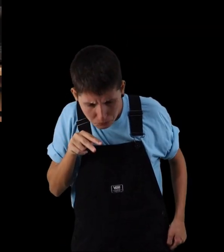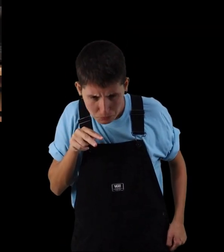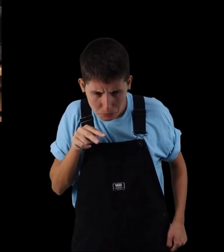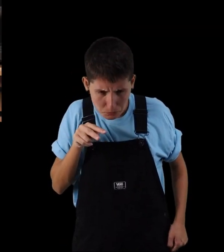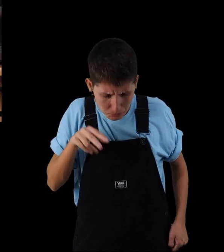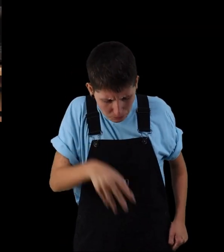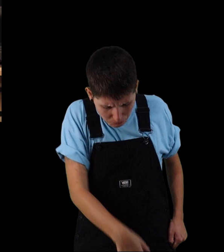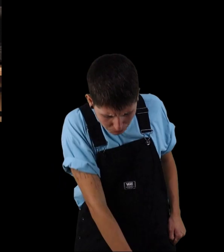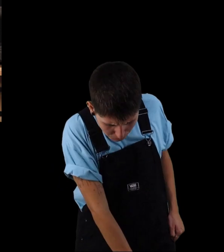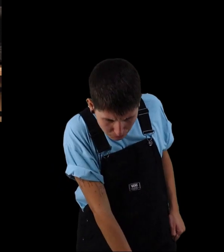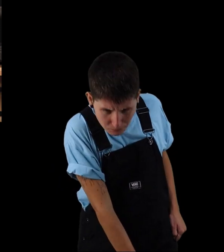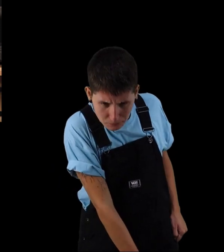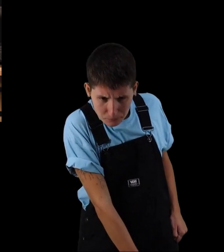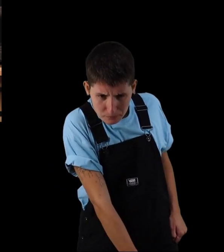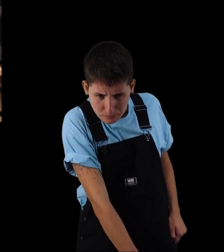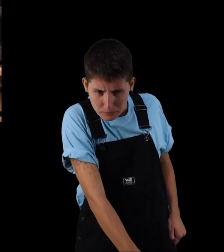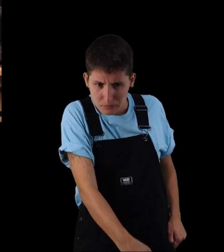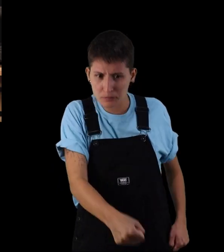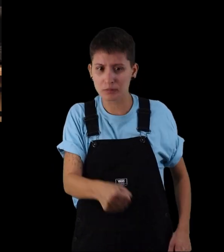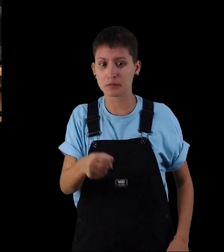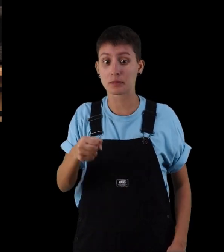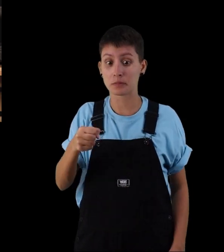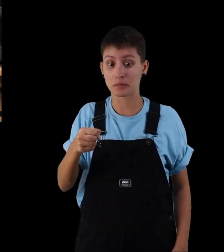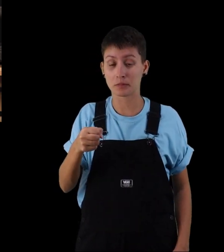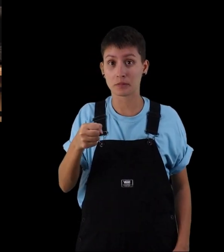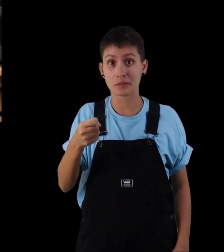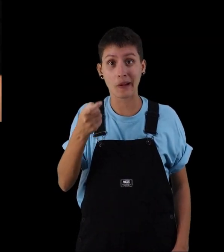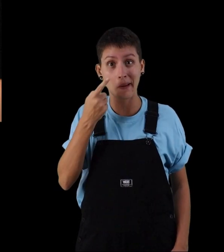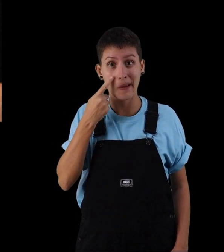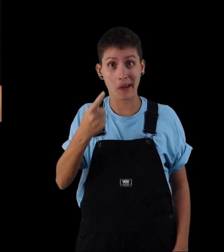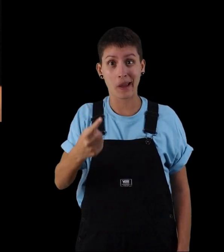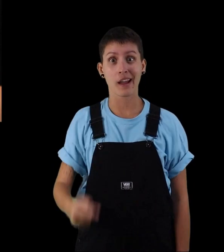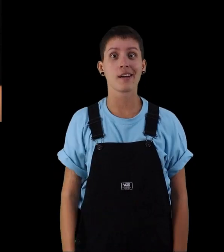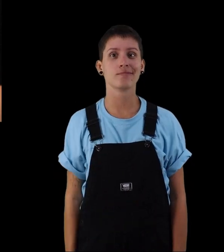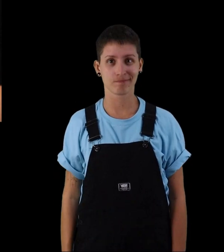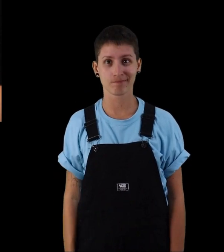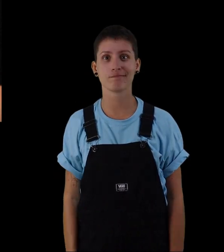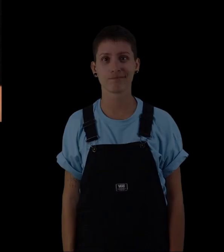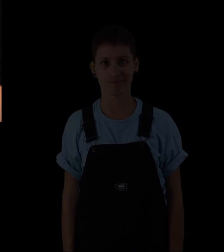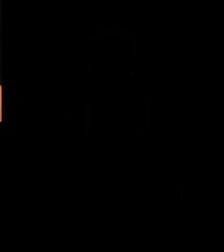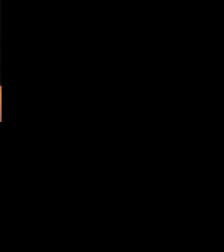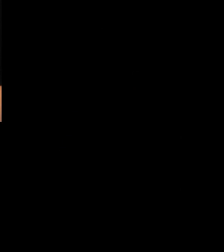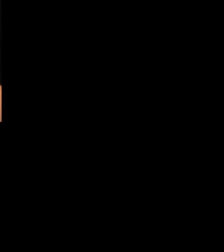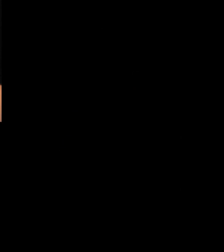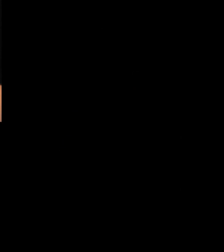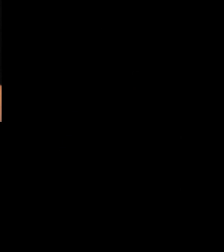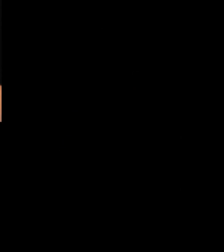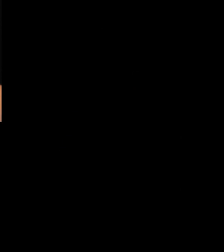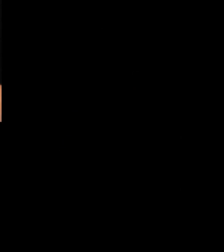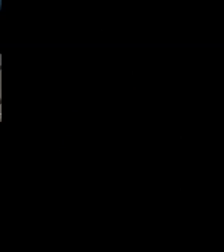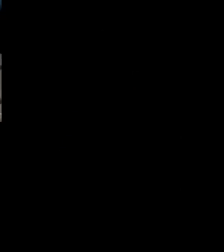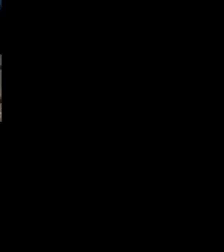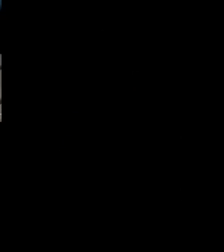braço bem esticado, puxou de lá. Liesa pega um violino pequeno. Ele é de tecido, formado